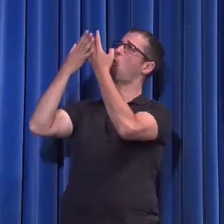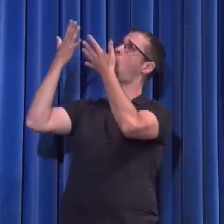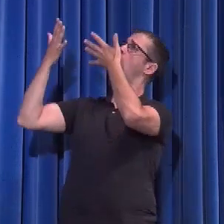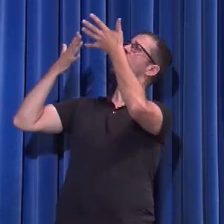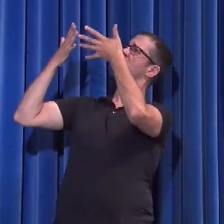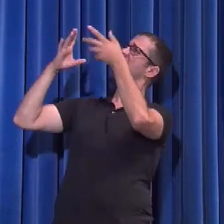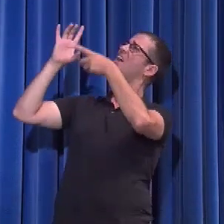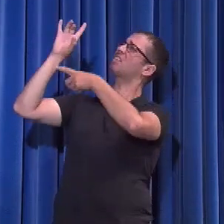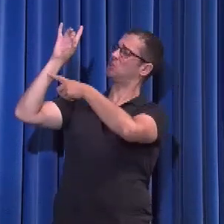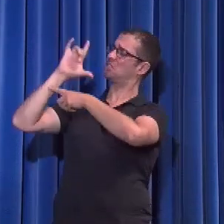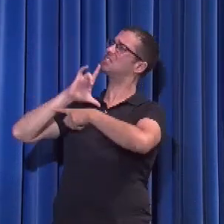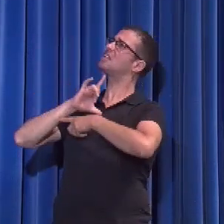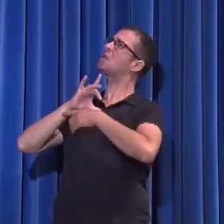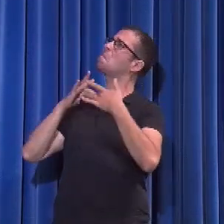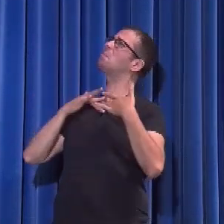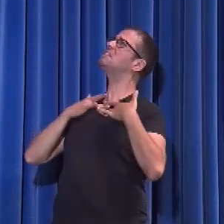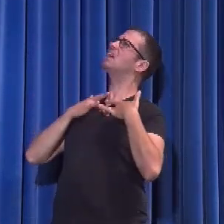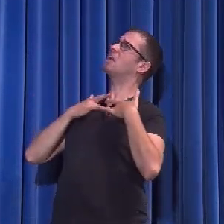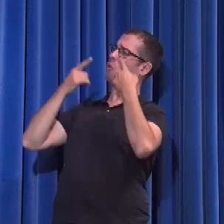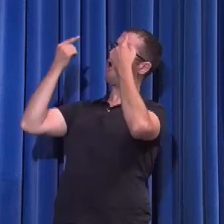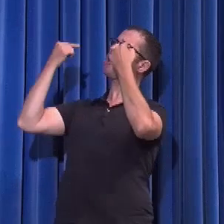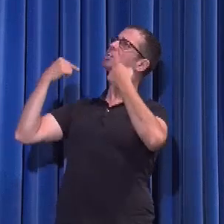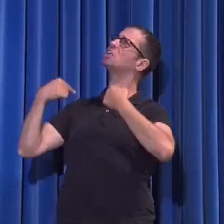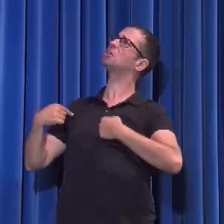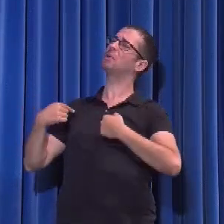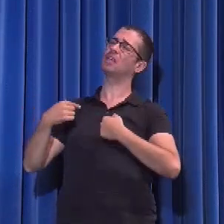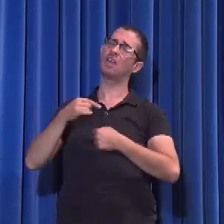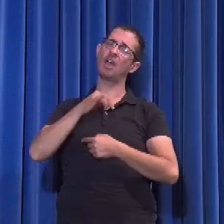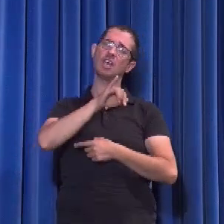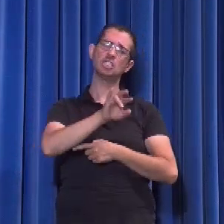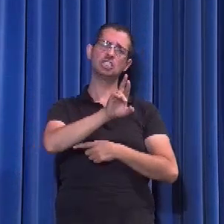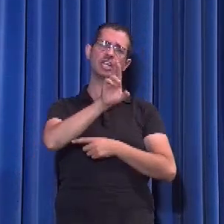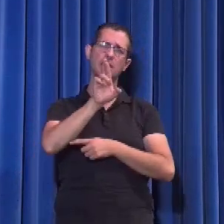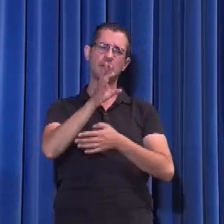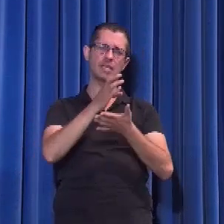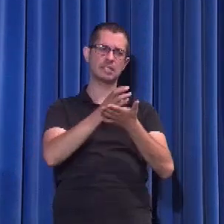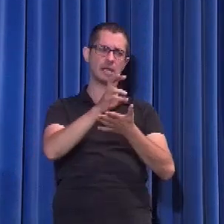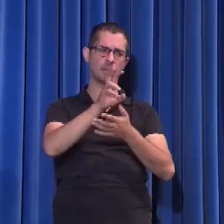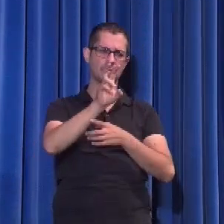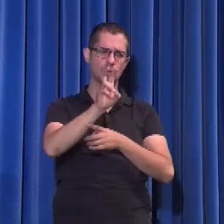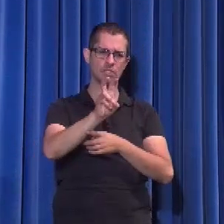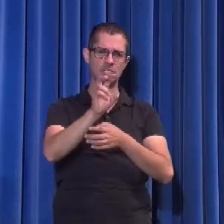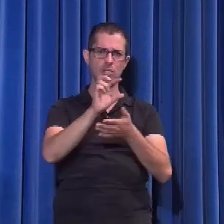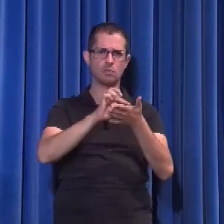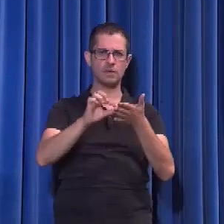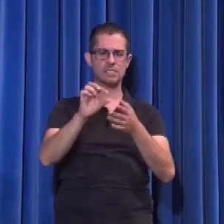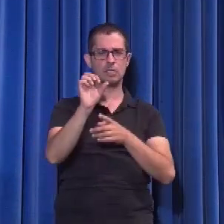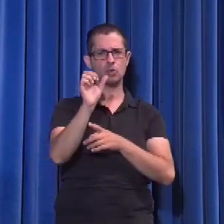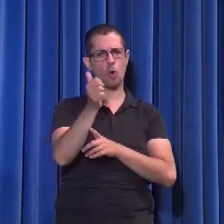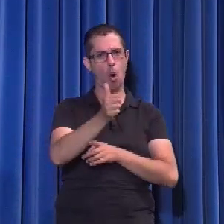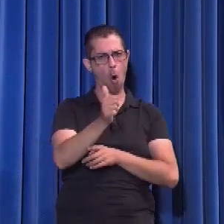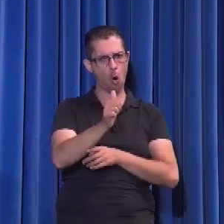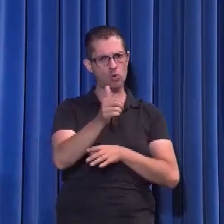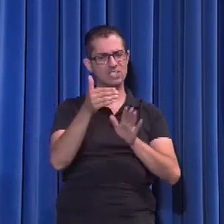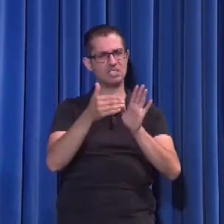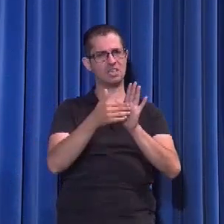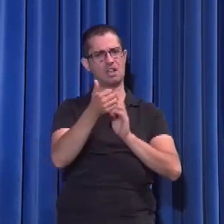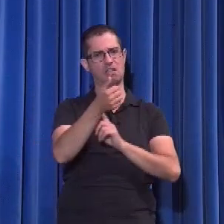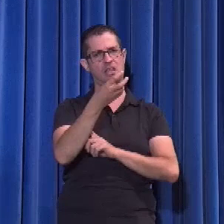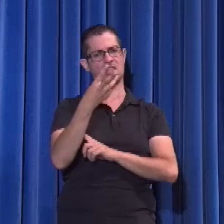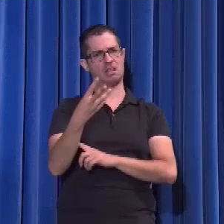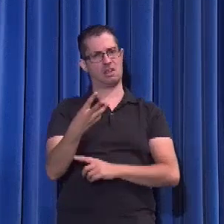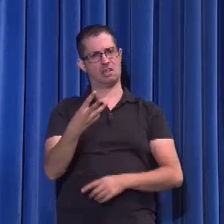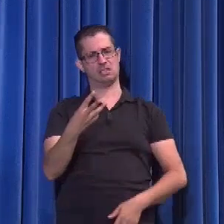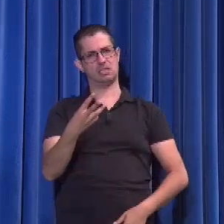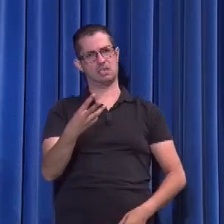Senhor: tem misericórdia de mim. Jeremias, no capítulo 5, versículo 11 a 13, o